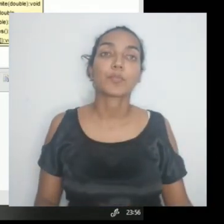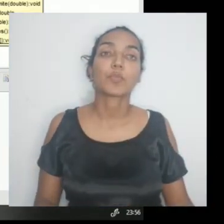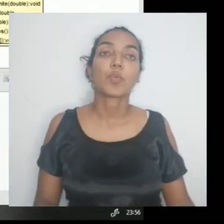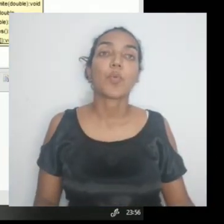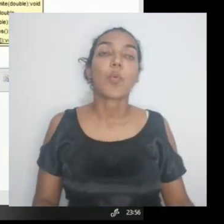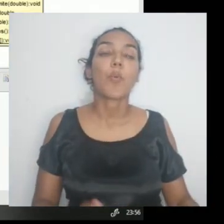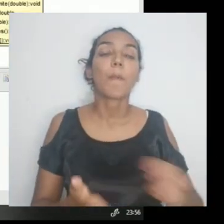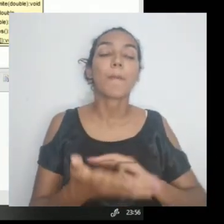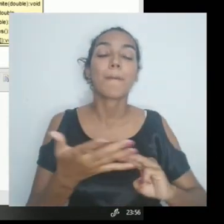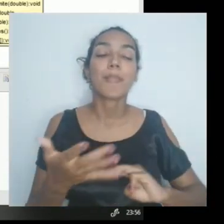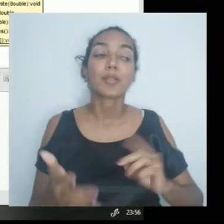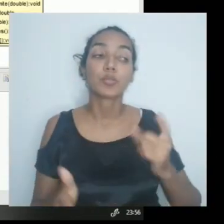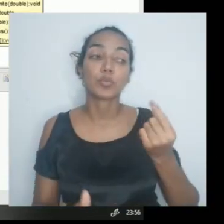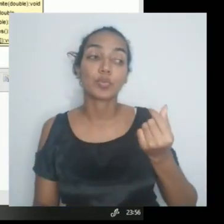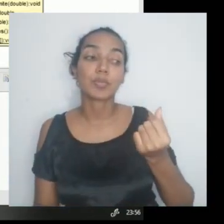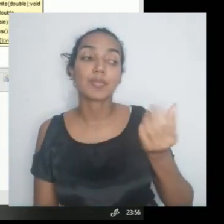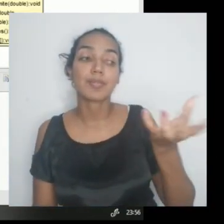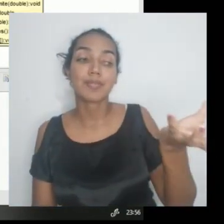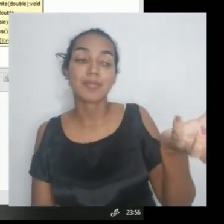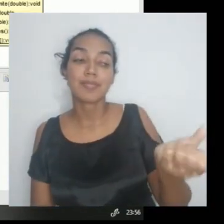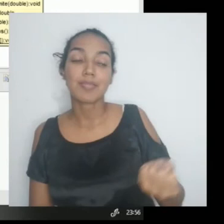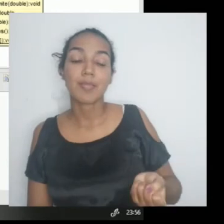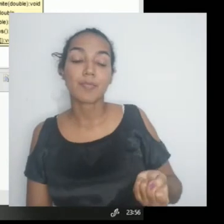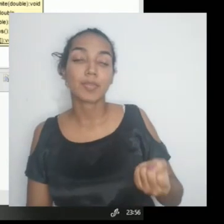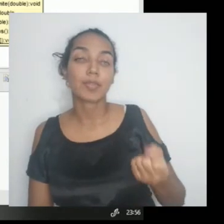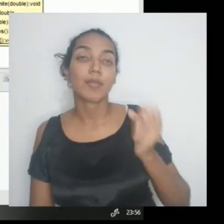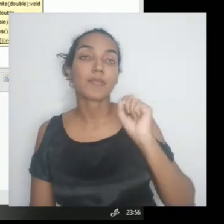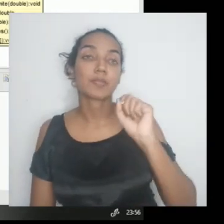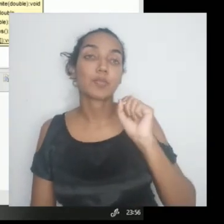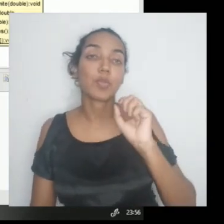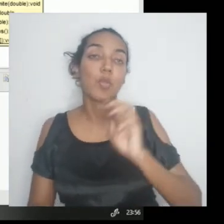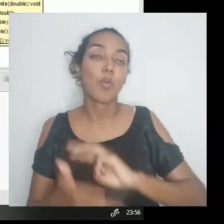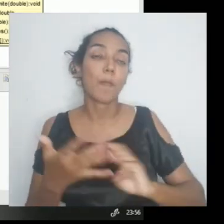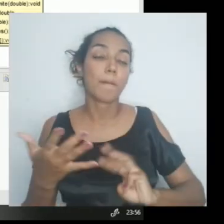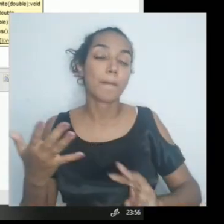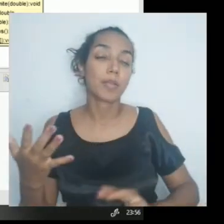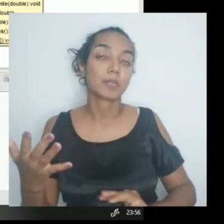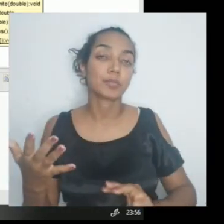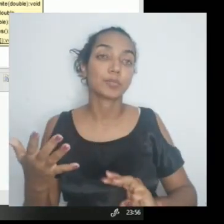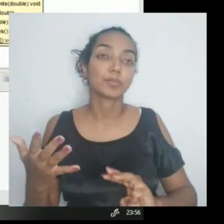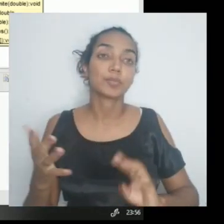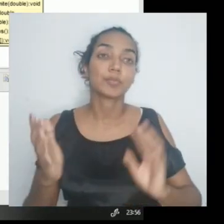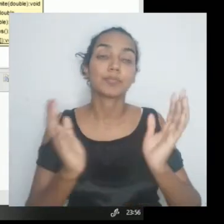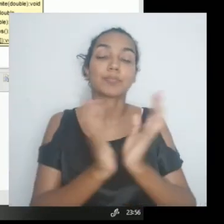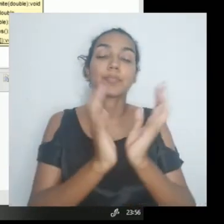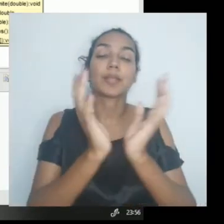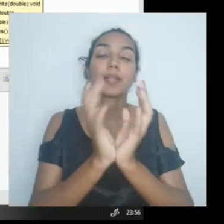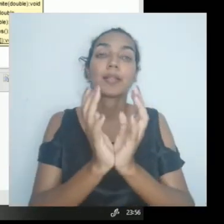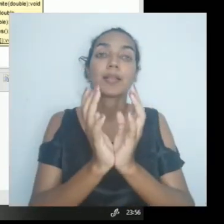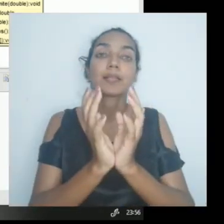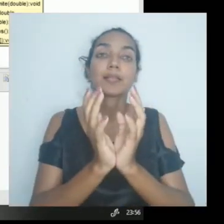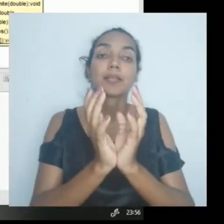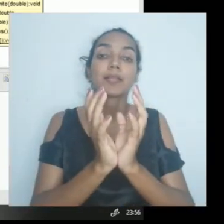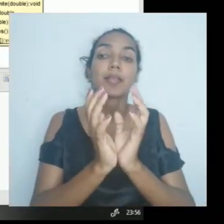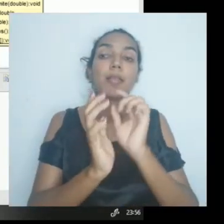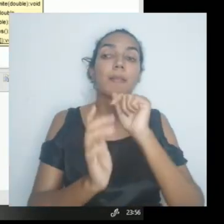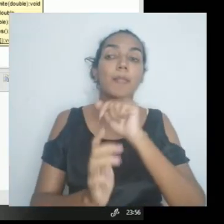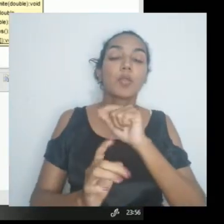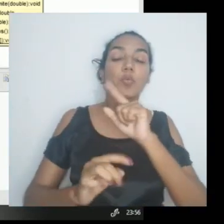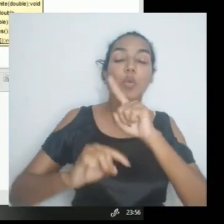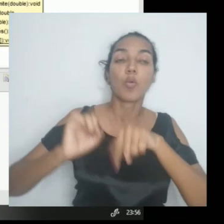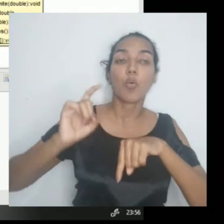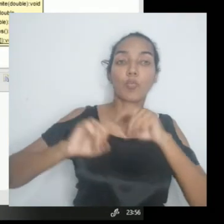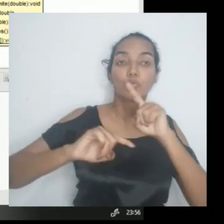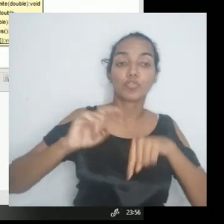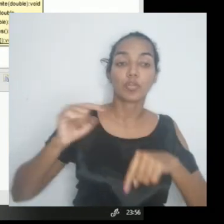o qual o objeto foi instanciado. Então, o objeto é do tipo conta especial. Ele vai procurar a classe mais específica e